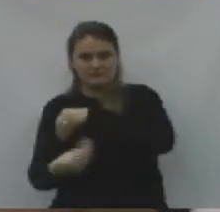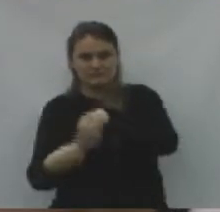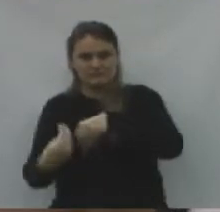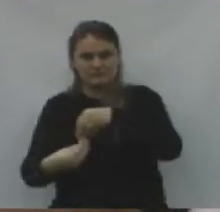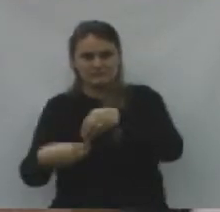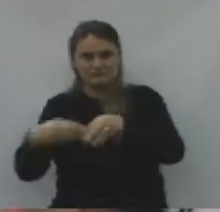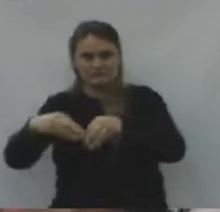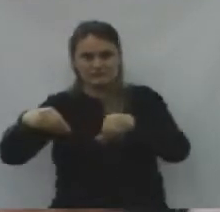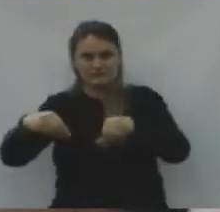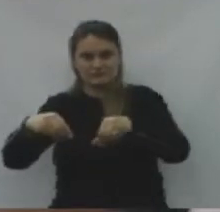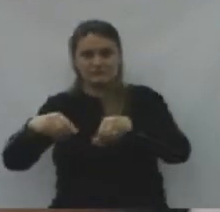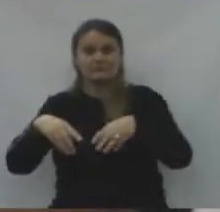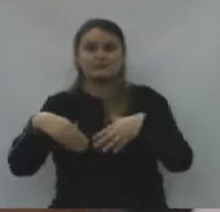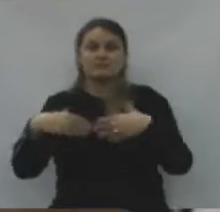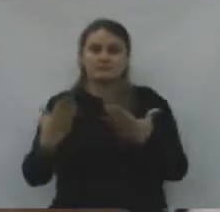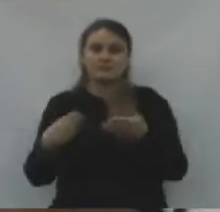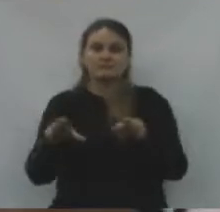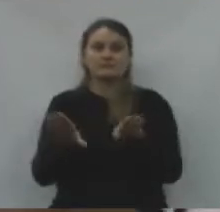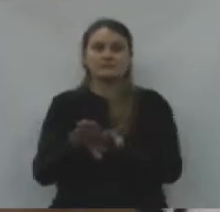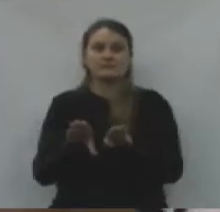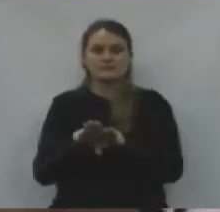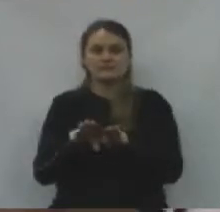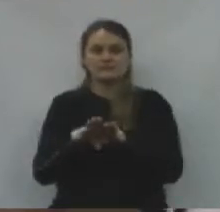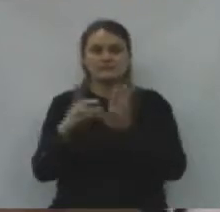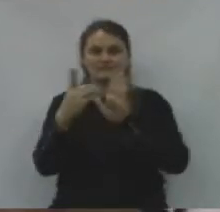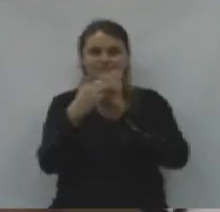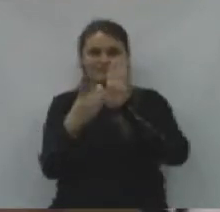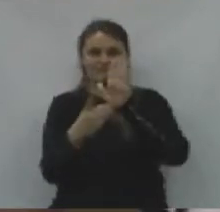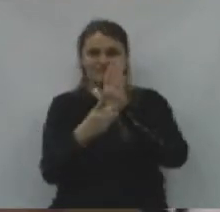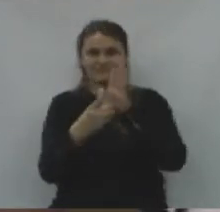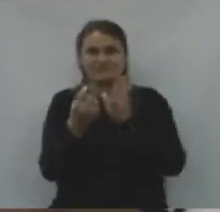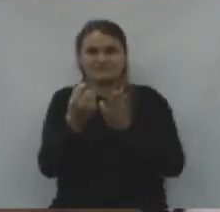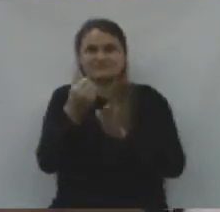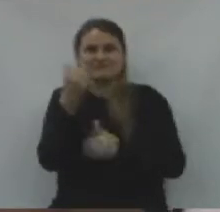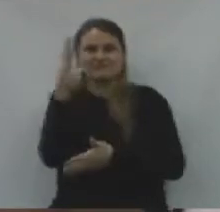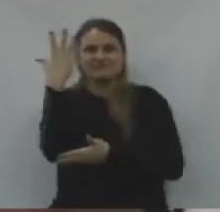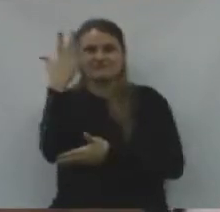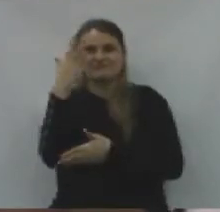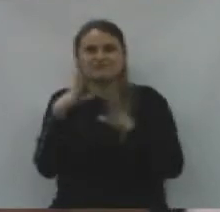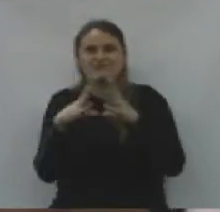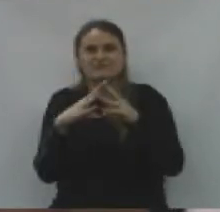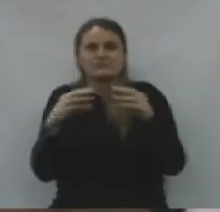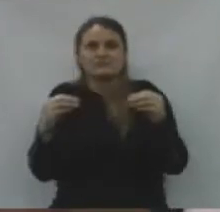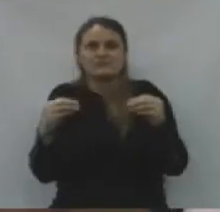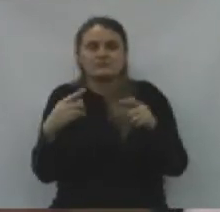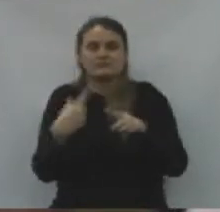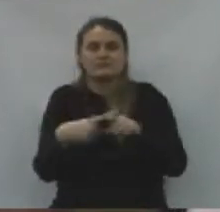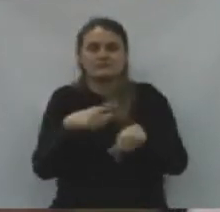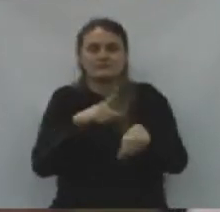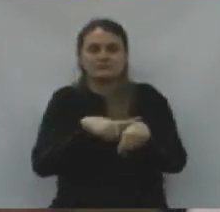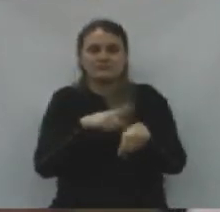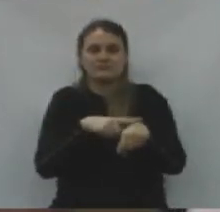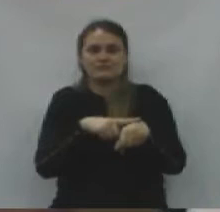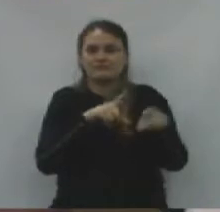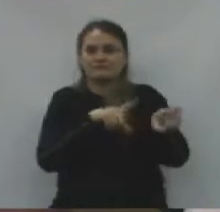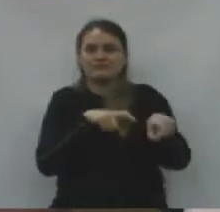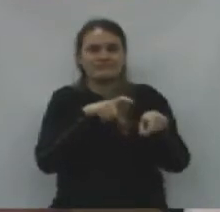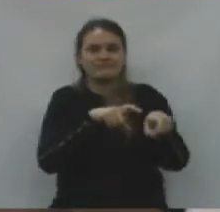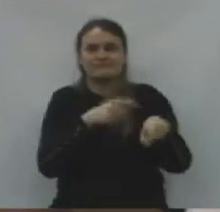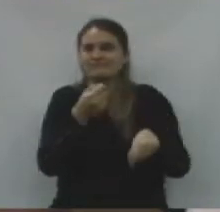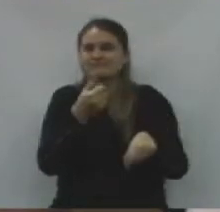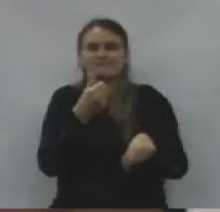por outro lado além de decretar a extinção dessa forma se tornou inviável neste período para agricultura